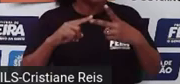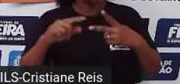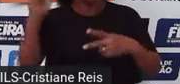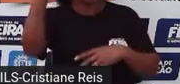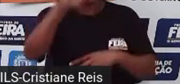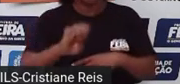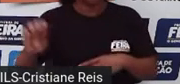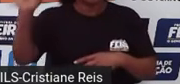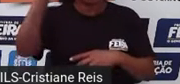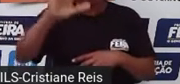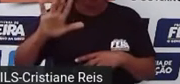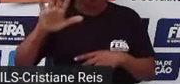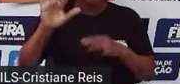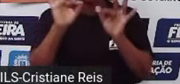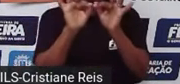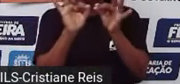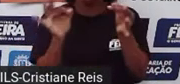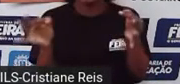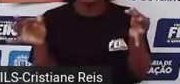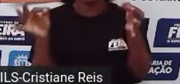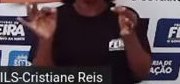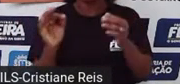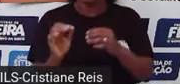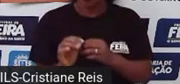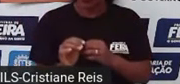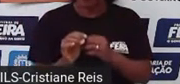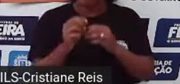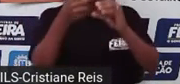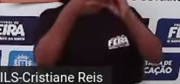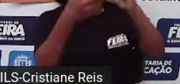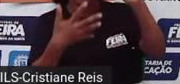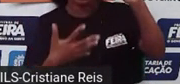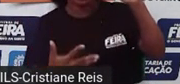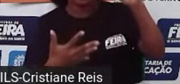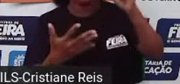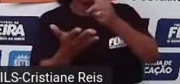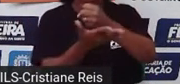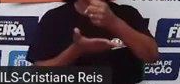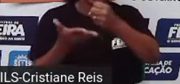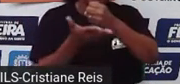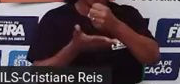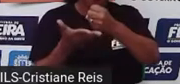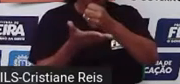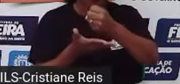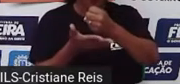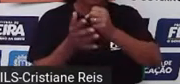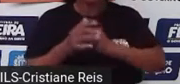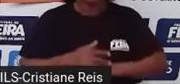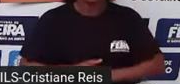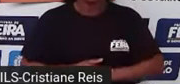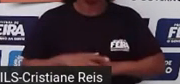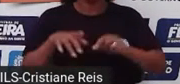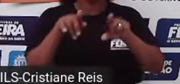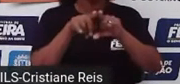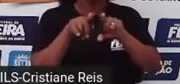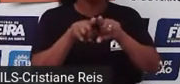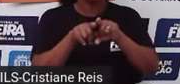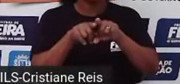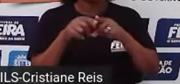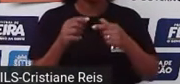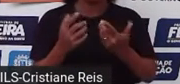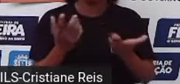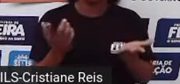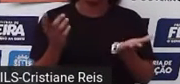mas nós vamos dar sim né as características das pinceladas básicas sobre eles e também para a gente desmistificar um pouco aquele